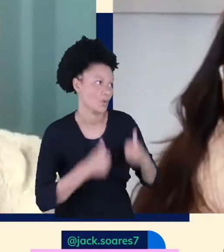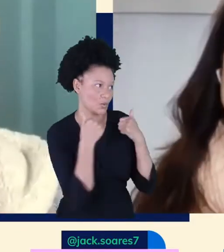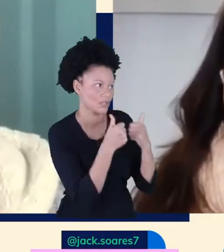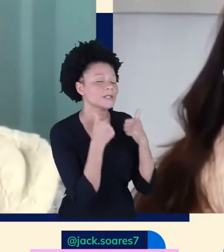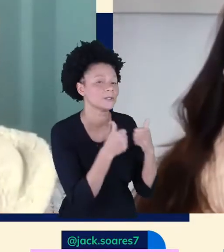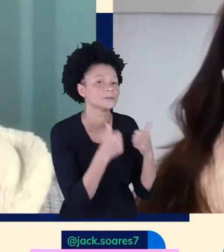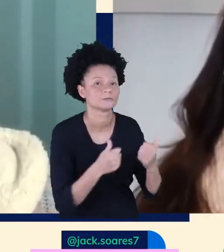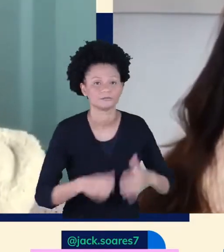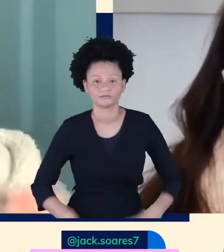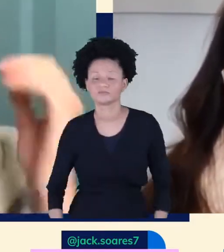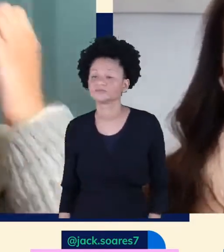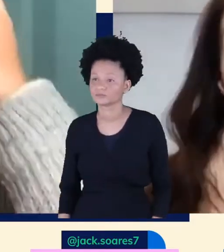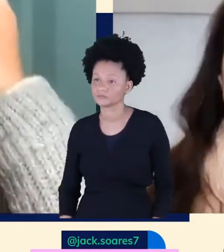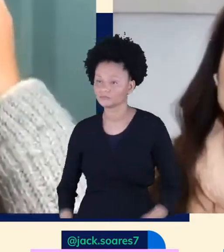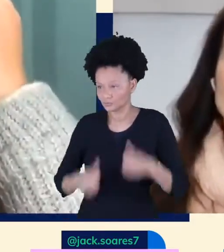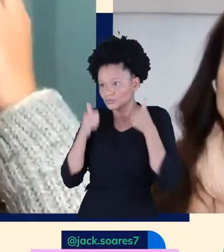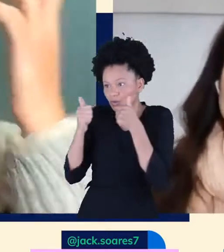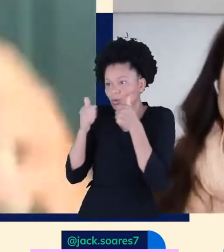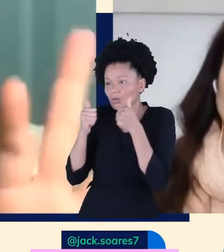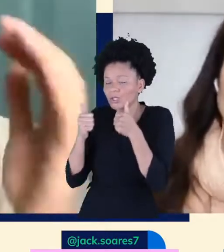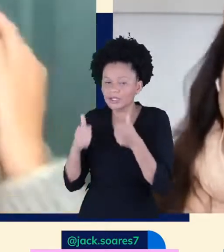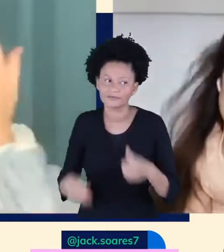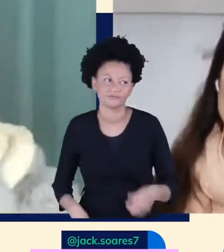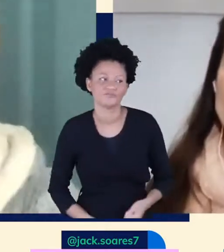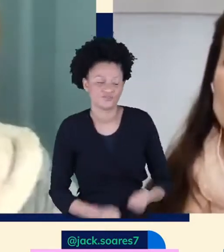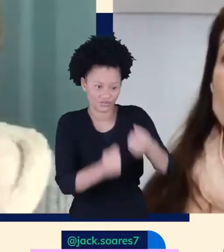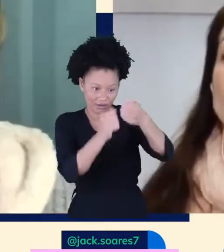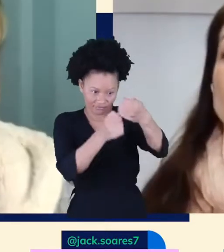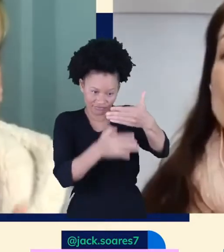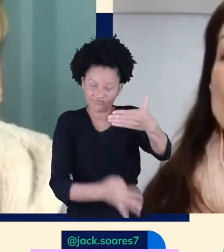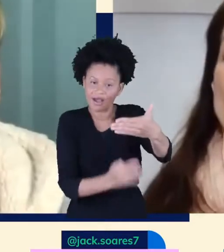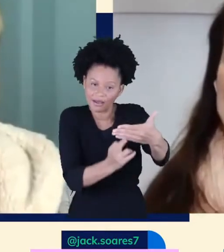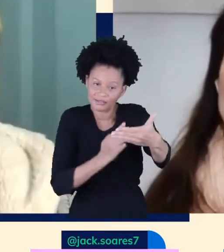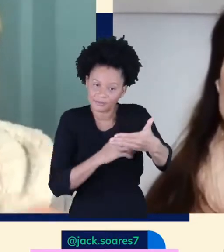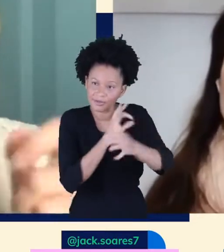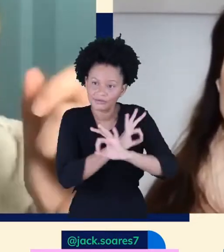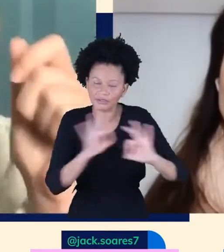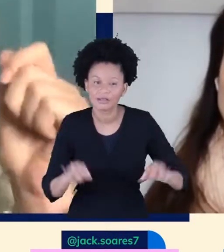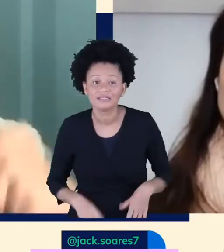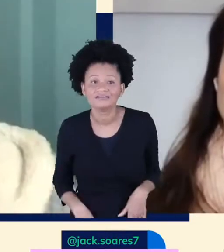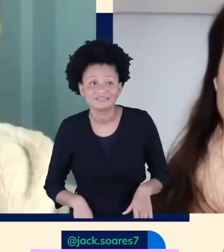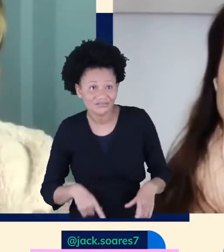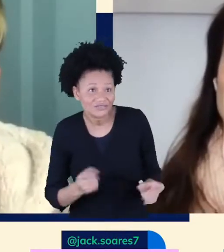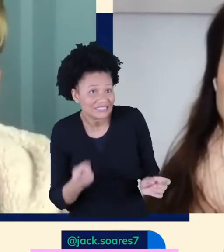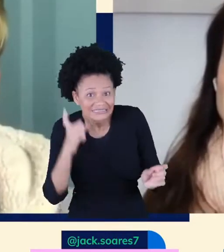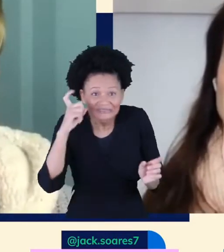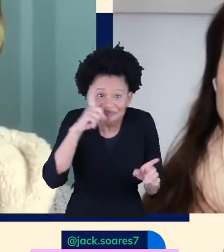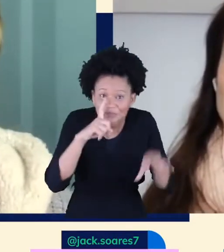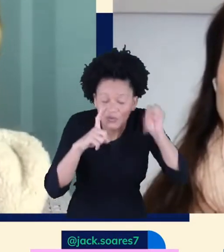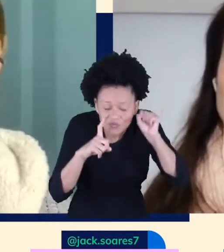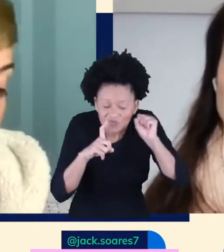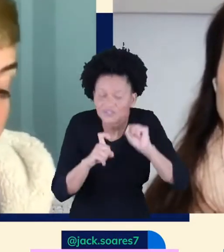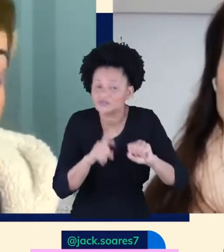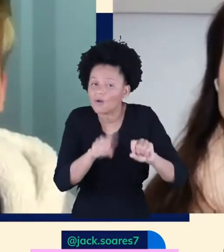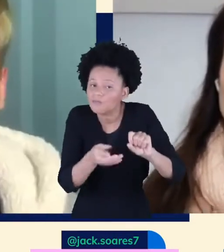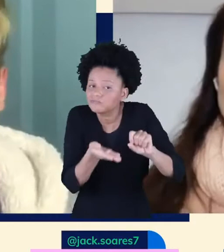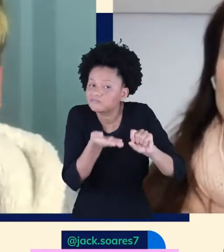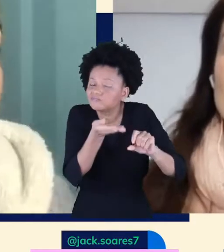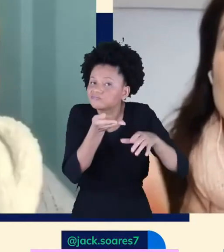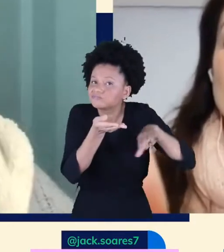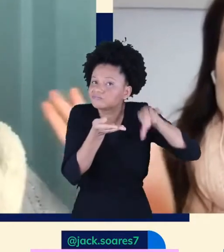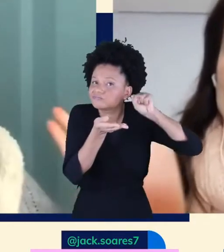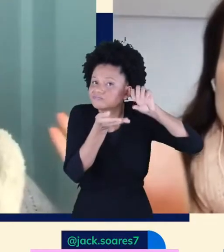tá. Eu Vamos ver já se mais alguém. Ah, falaram que tá ótimo. Talvez seja eu tento aumentar o volume aí. Porque eu